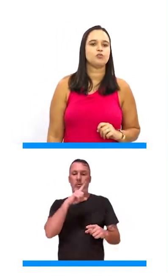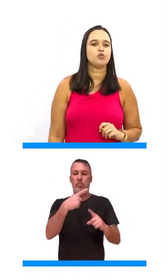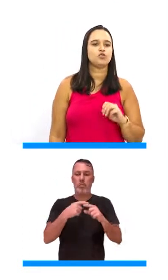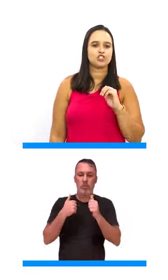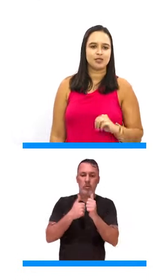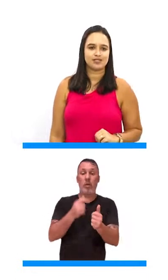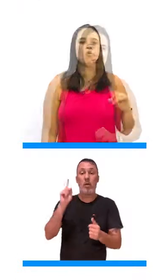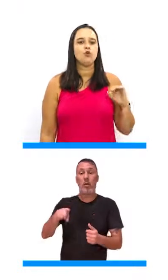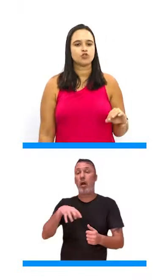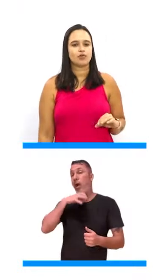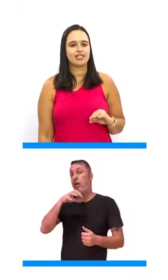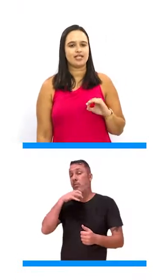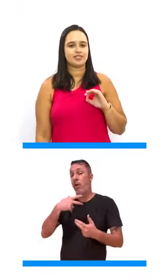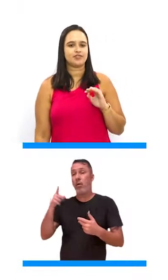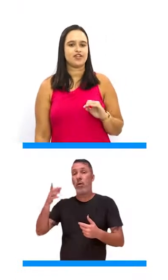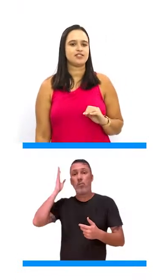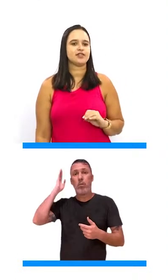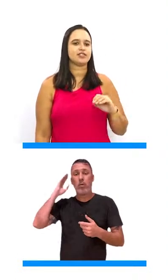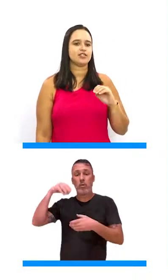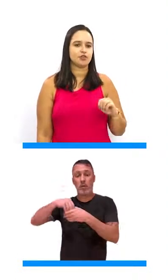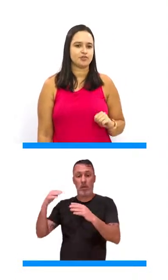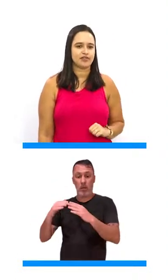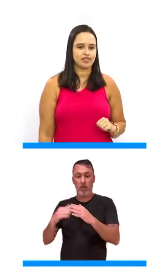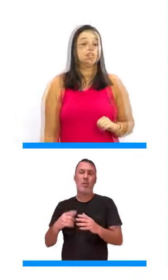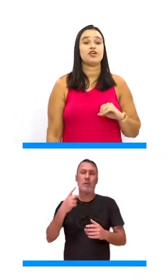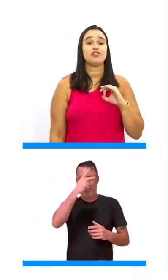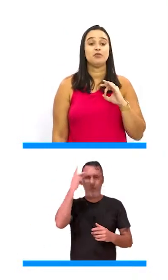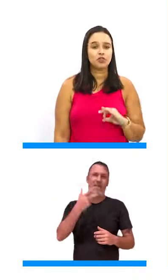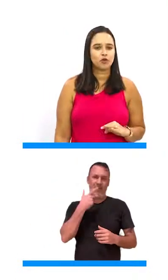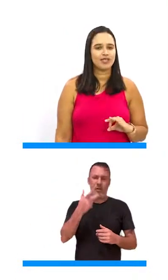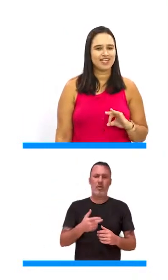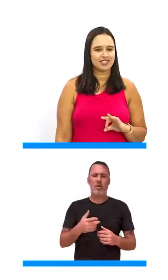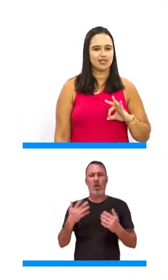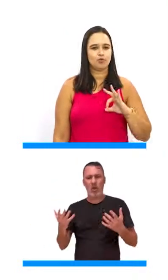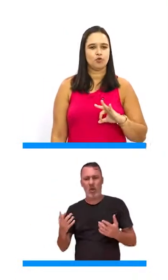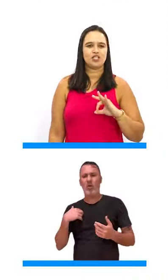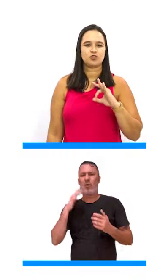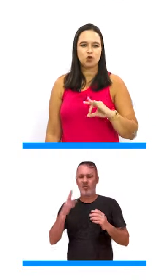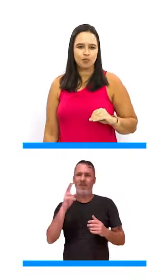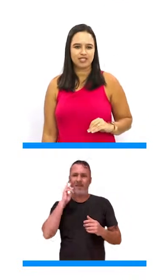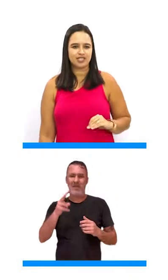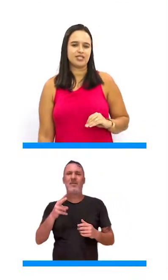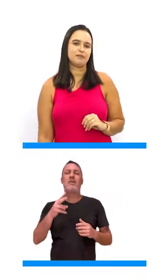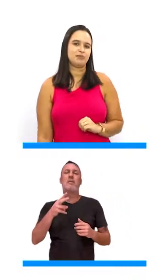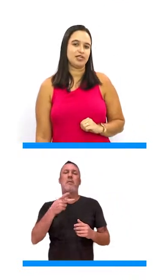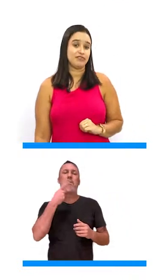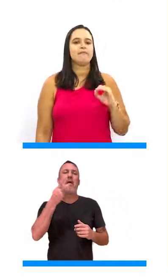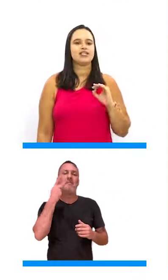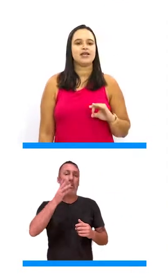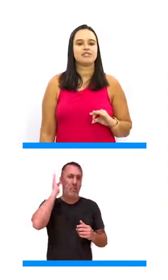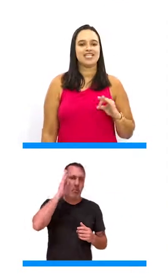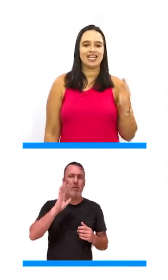seu burro de estimação. Um dos comentaristas fez, então, a seguinte observação. Já vi muito comentarista burro, mas burro comentarista é a primeira